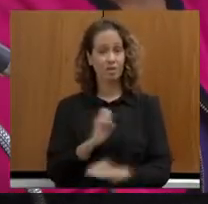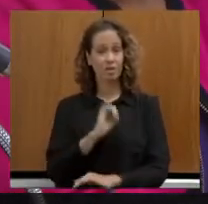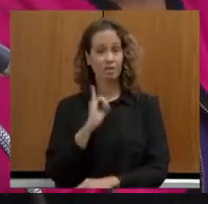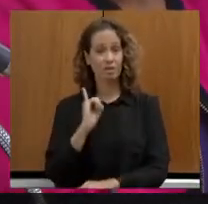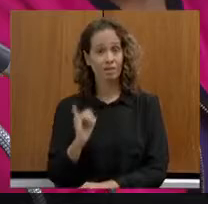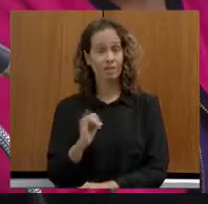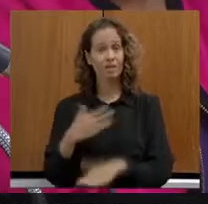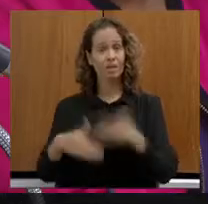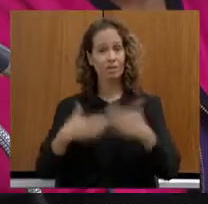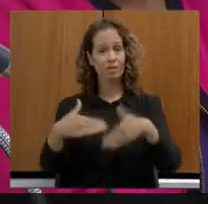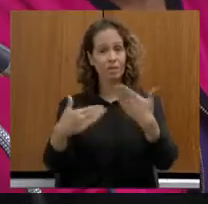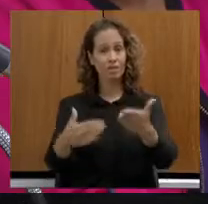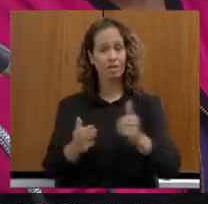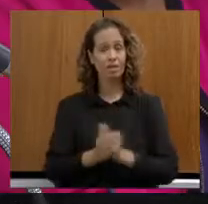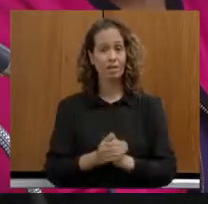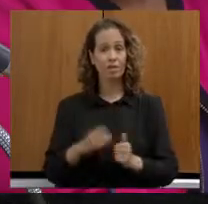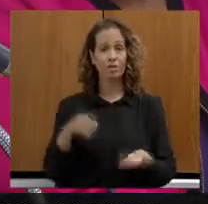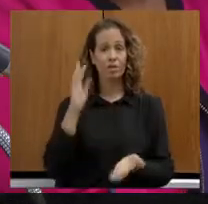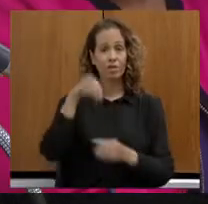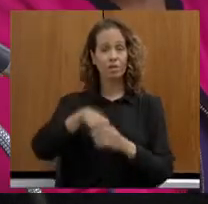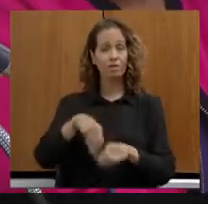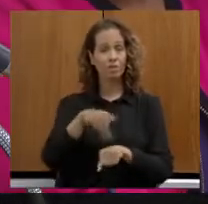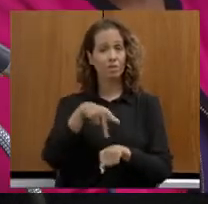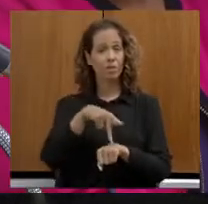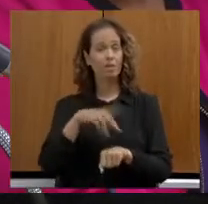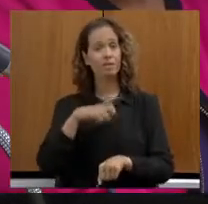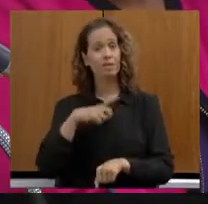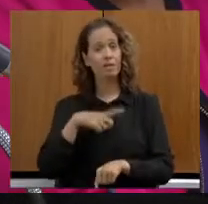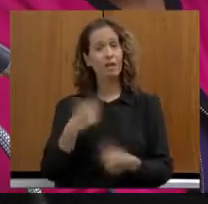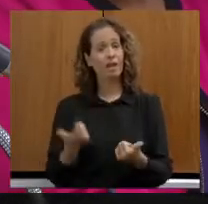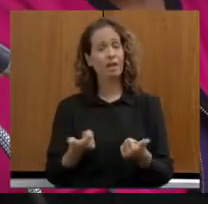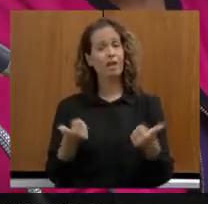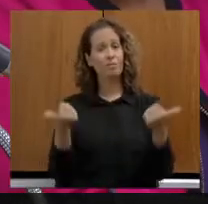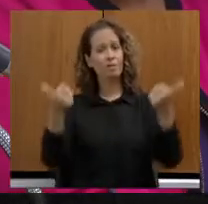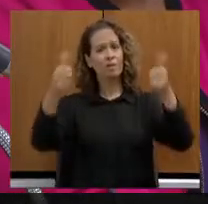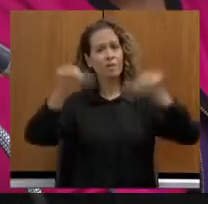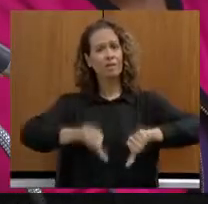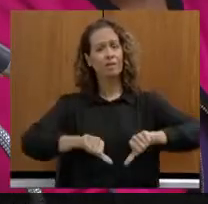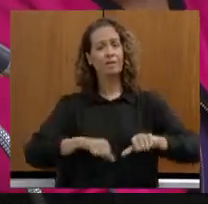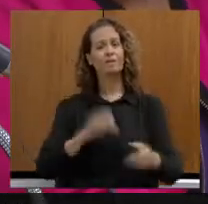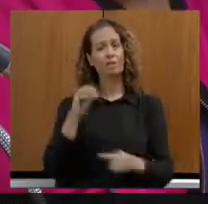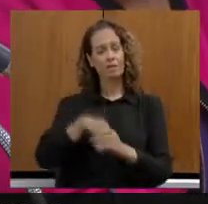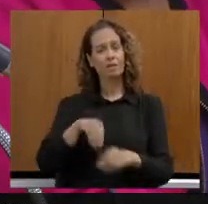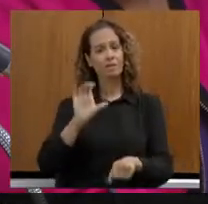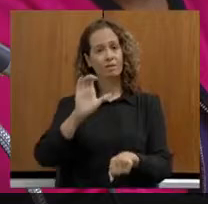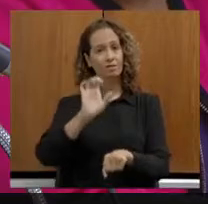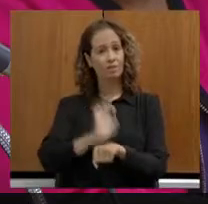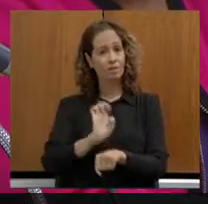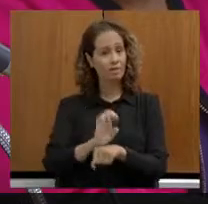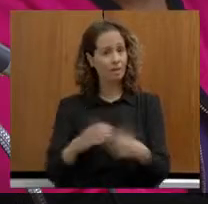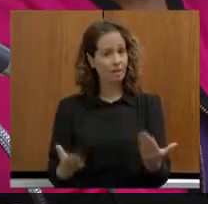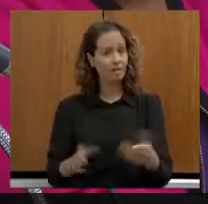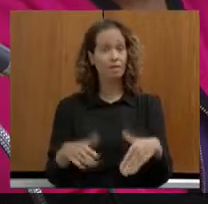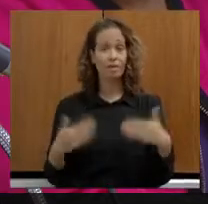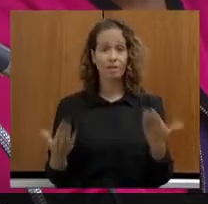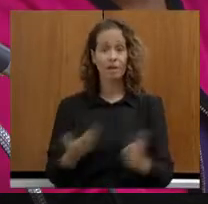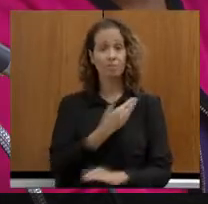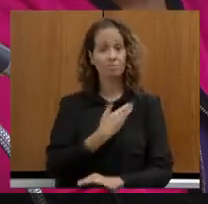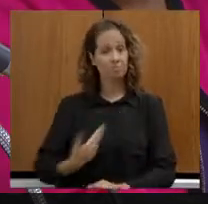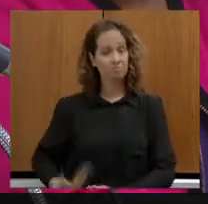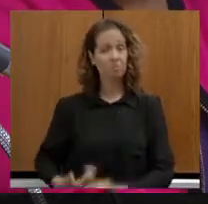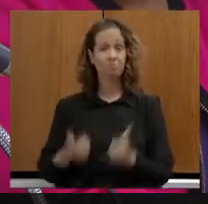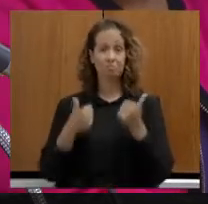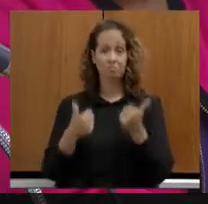pá é um processo dentro do país que leva uma crise dentro dos Estados né então mérito do governo